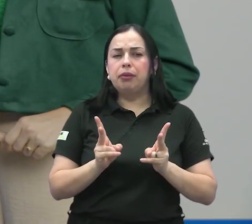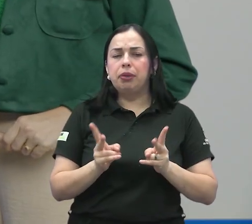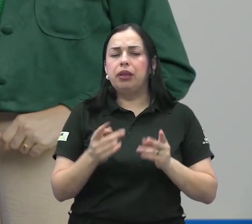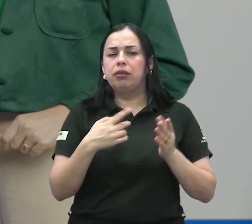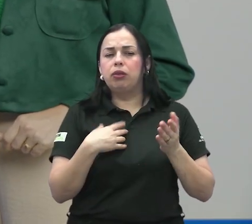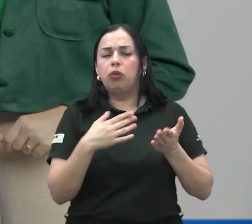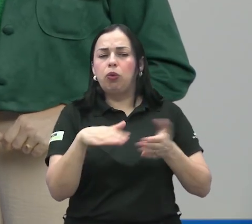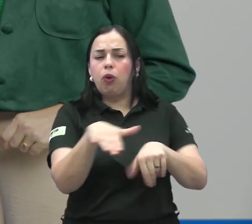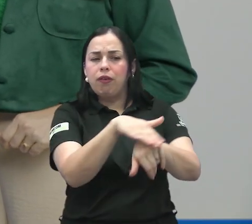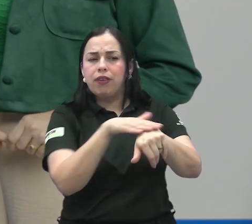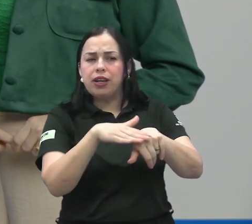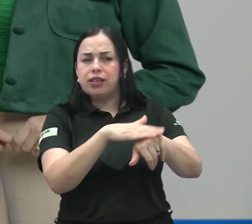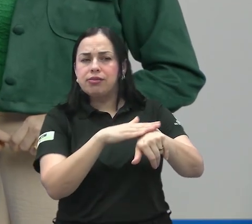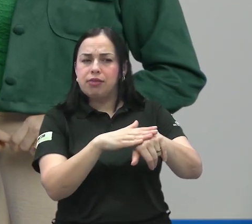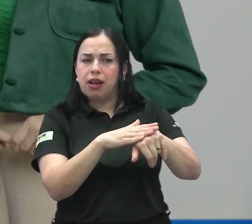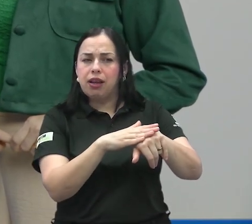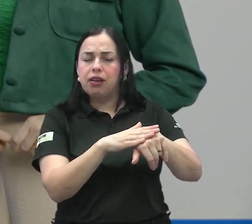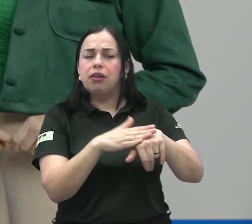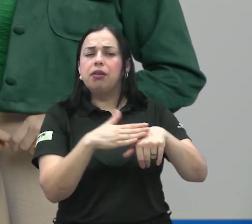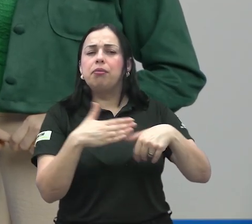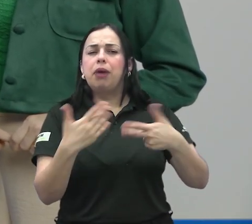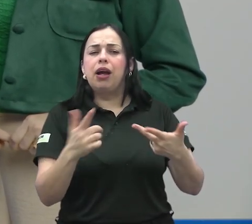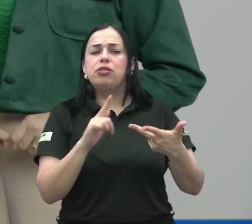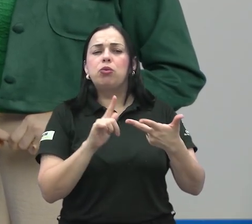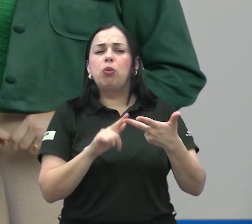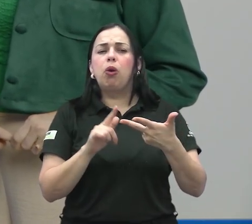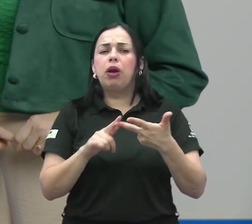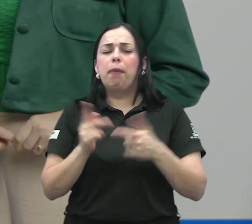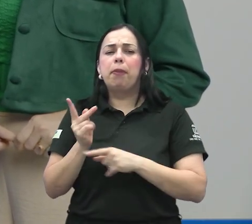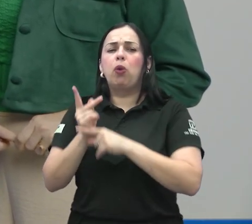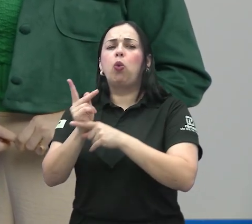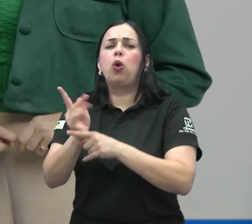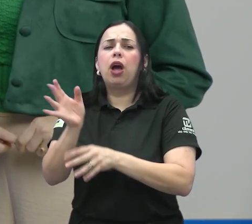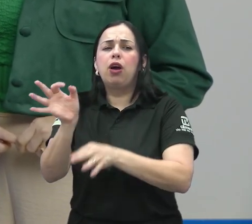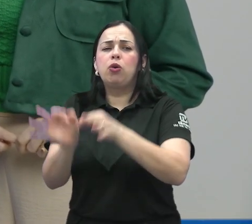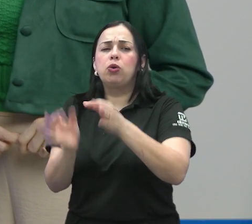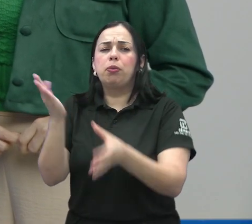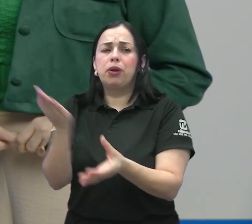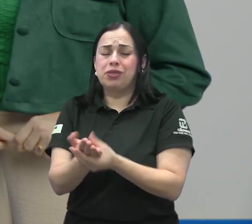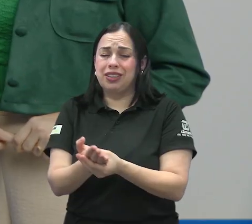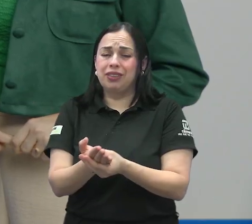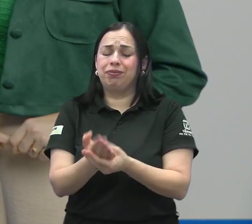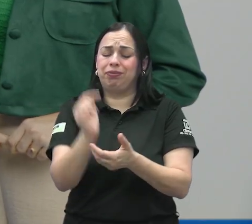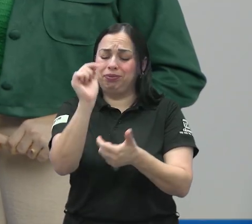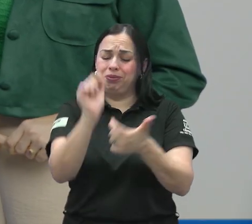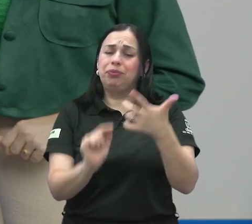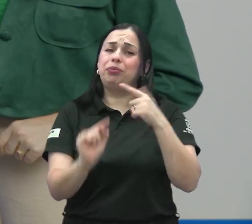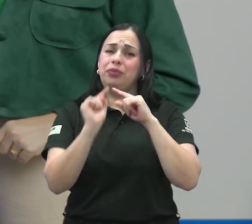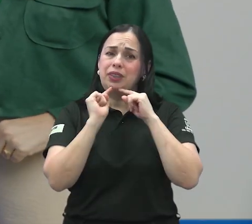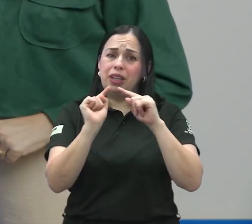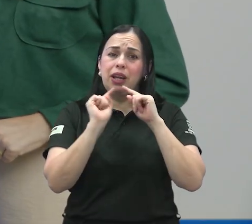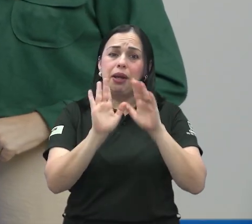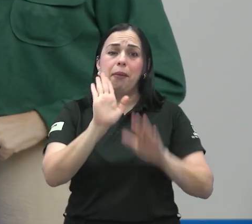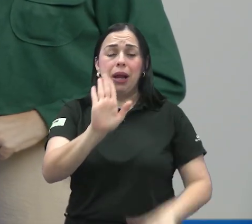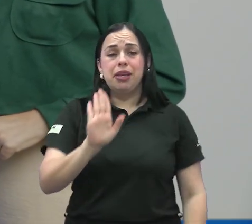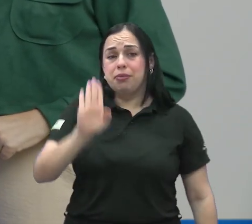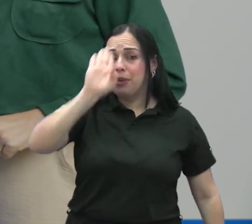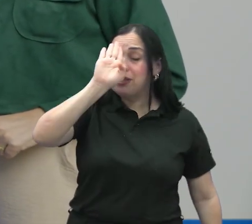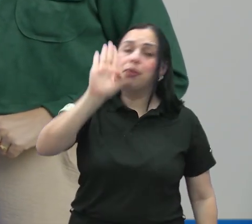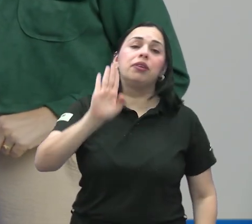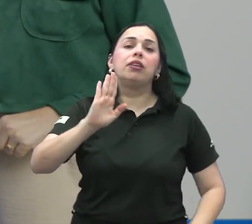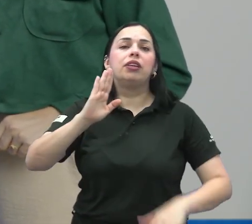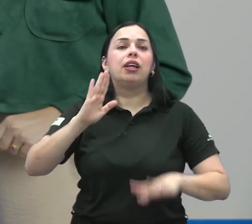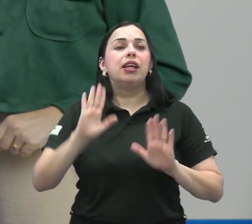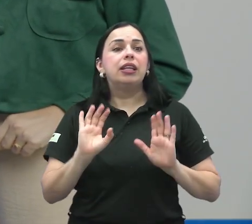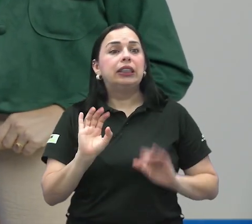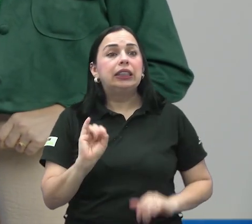buscar a conciliação antes? Em que momento se deve entrar com uma ação judicial? Muitas perguntas, né? Mas